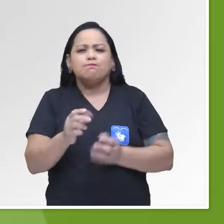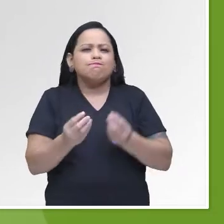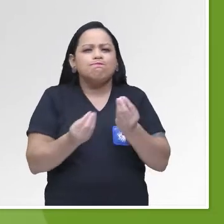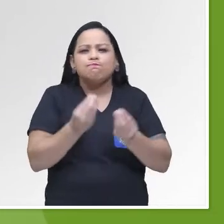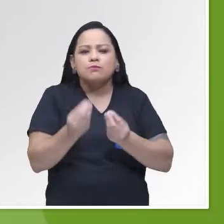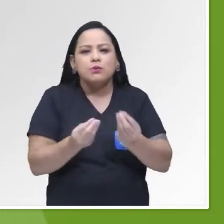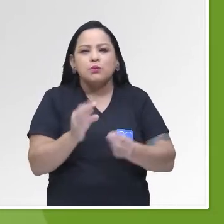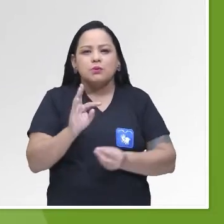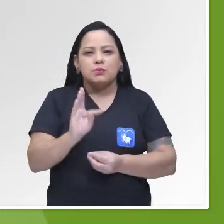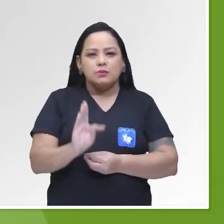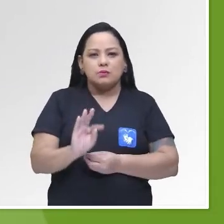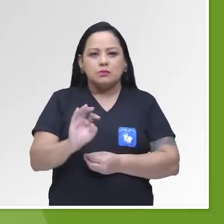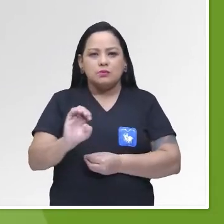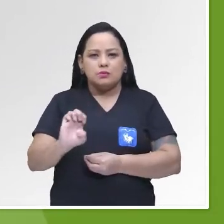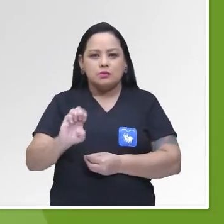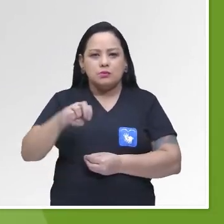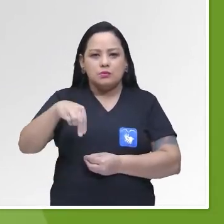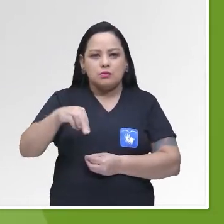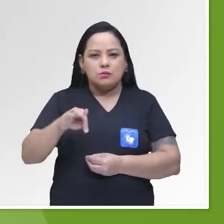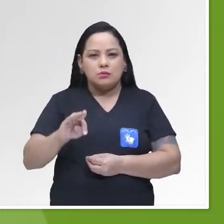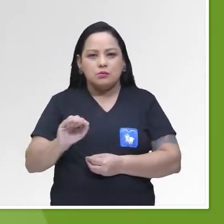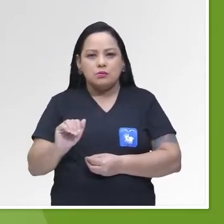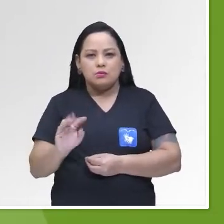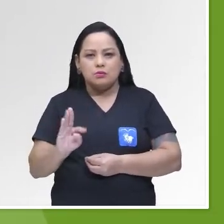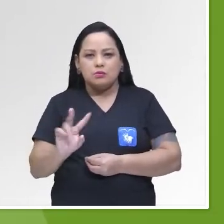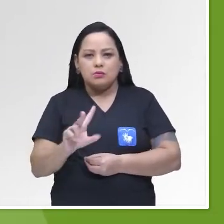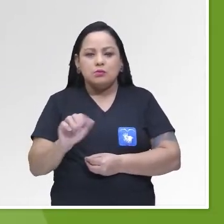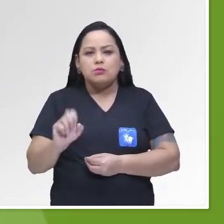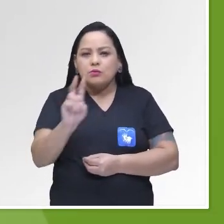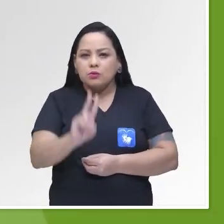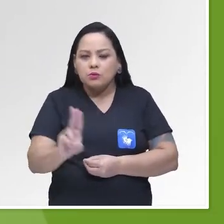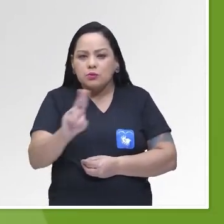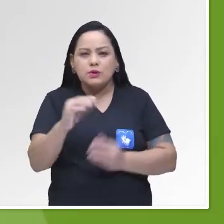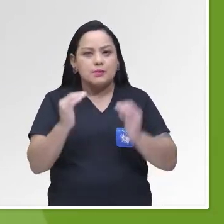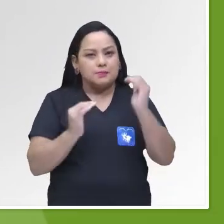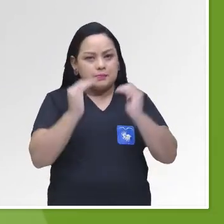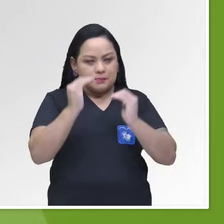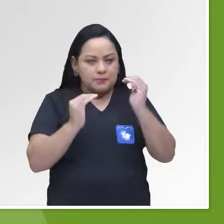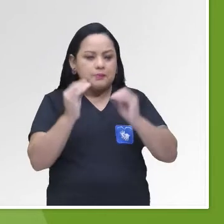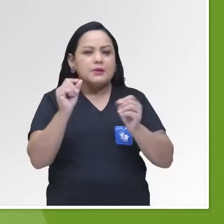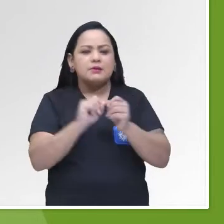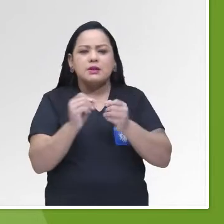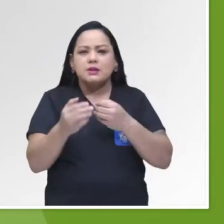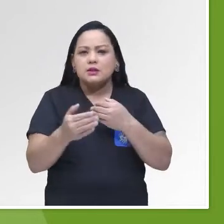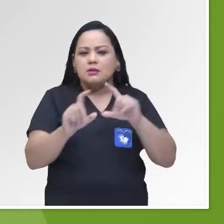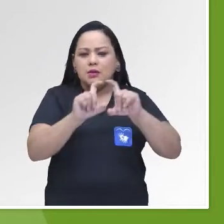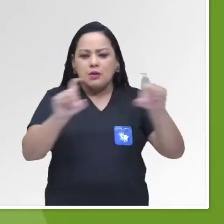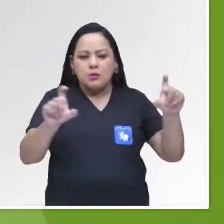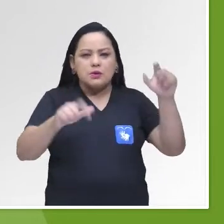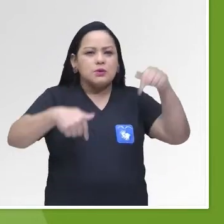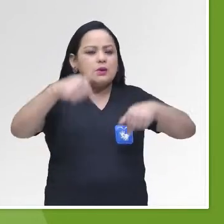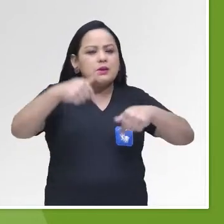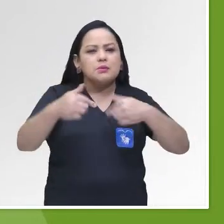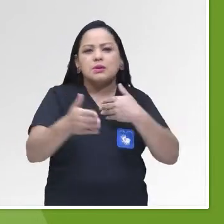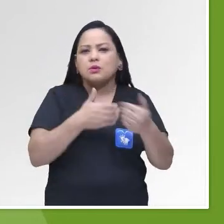no qual vocês vão utilizá-lo para balancear qualquer equação que não